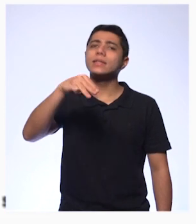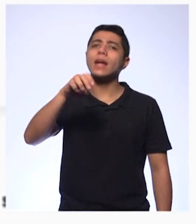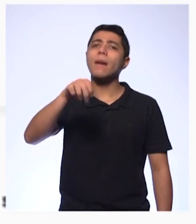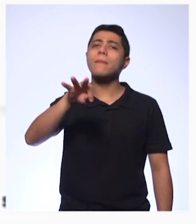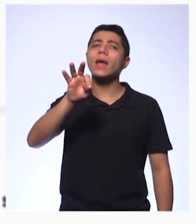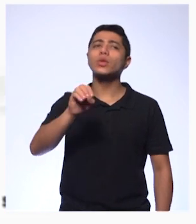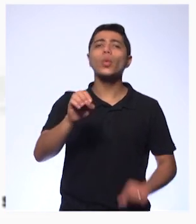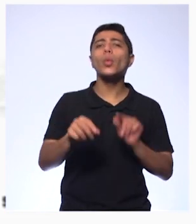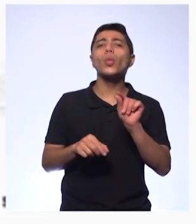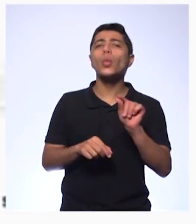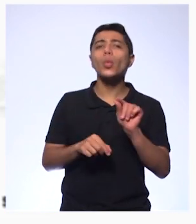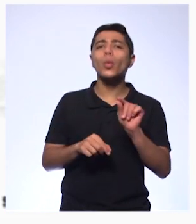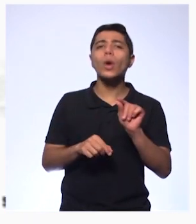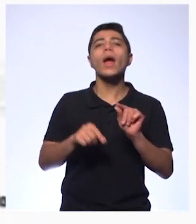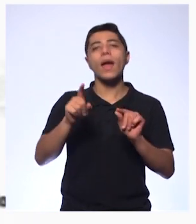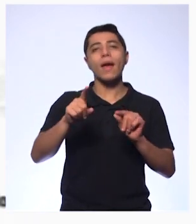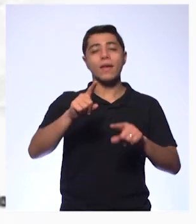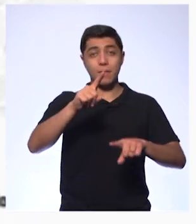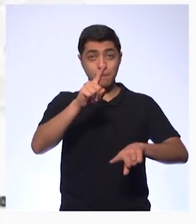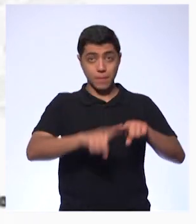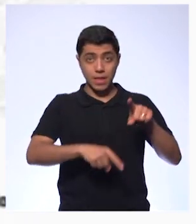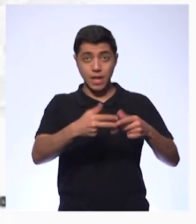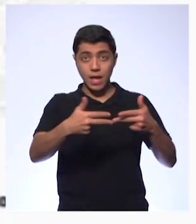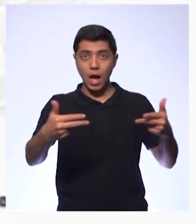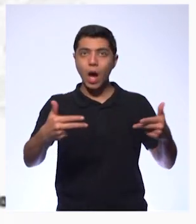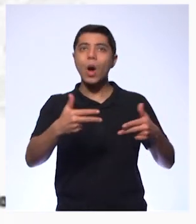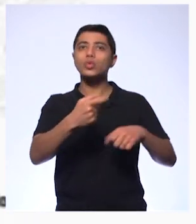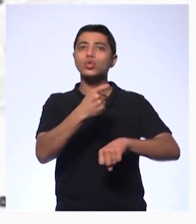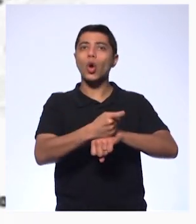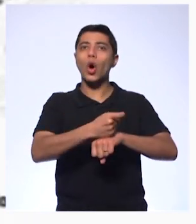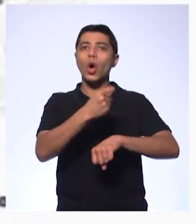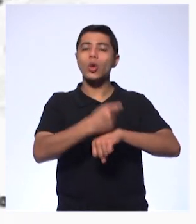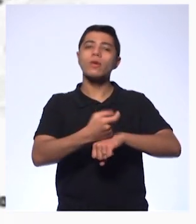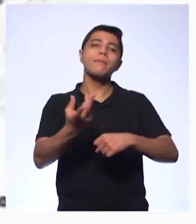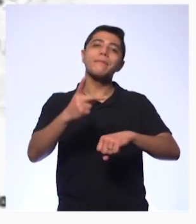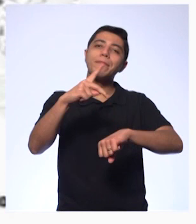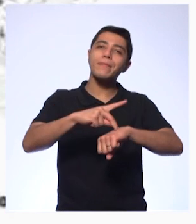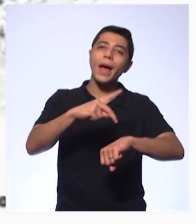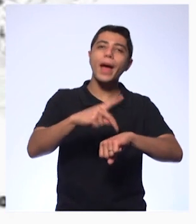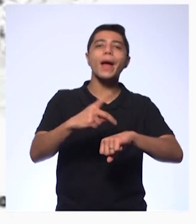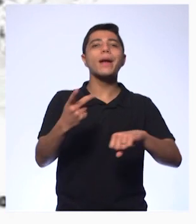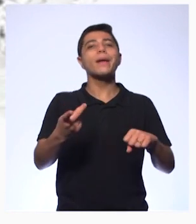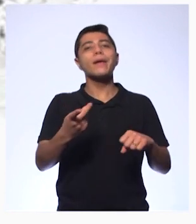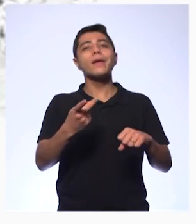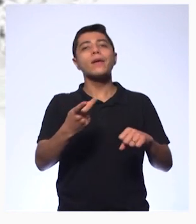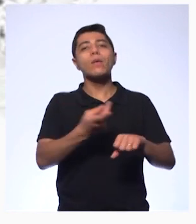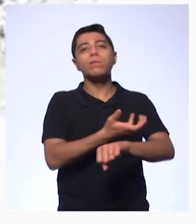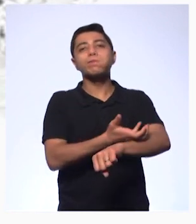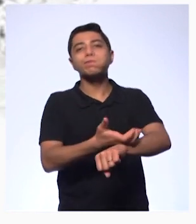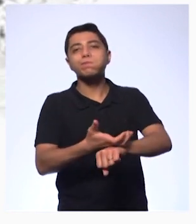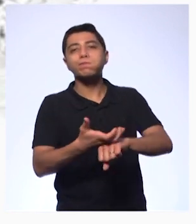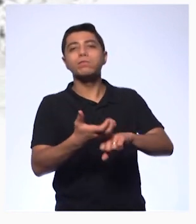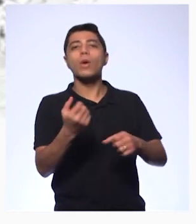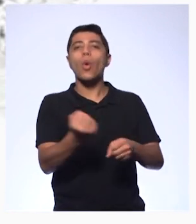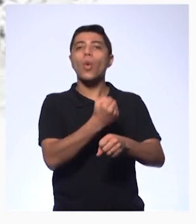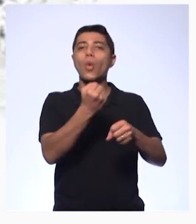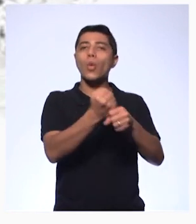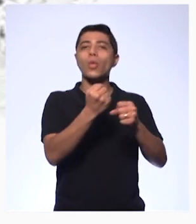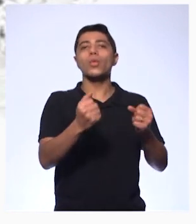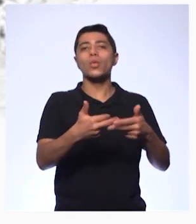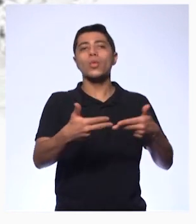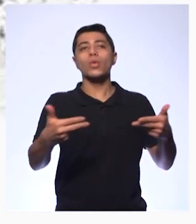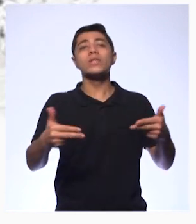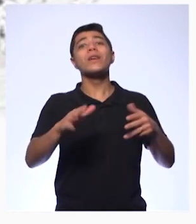pelo desprendimento de materiais sólidos, como solos, rochas, vegetação e material de construção, ao longo de terrenos